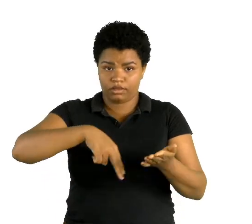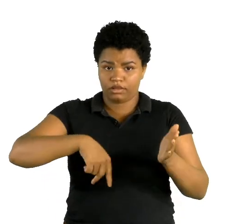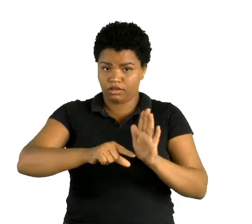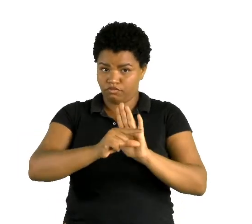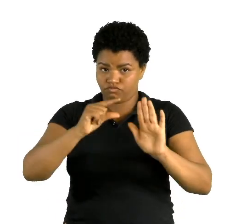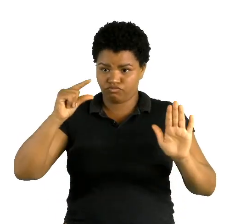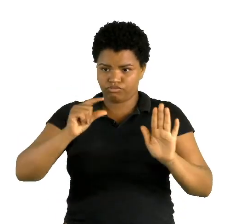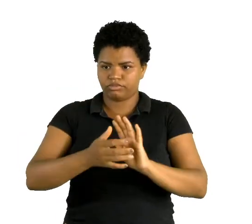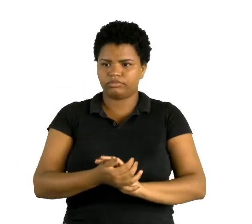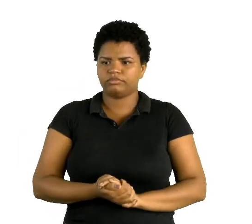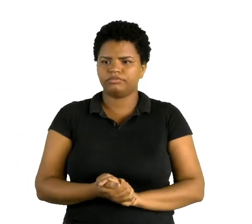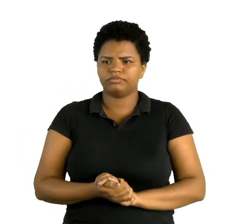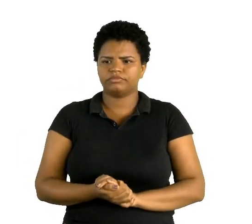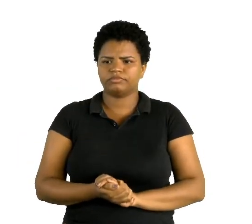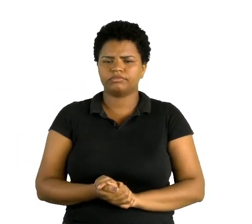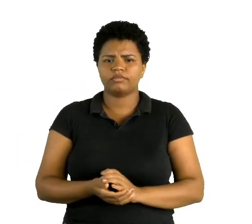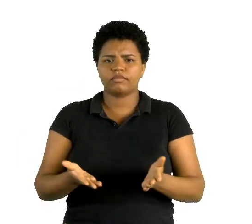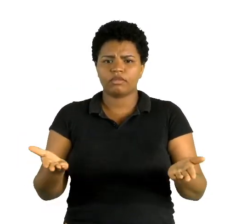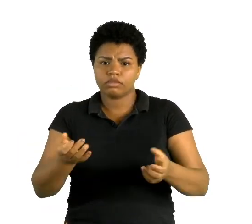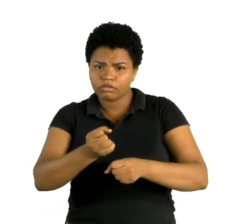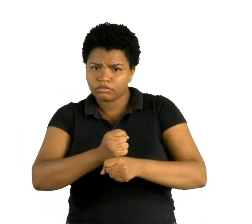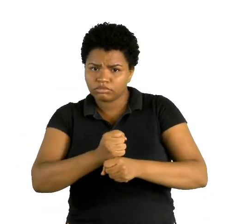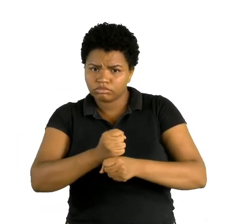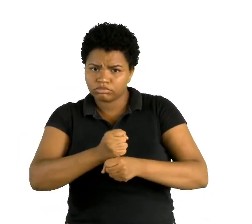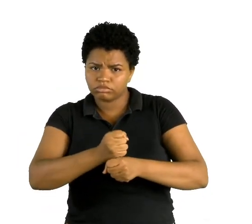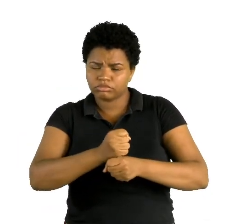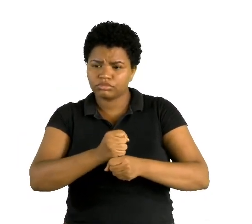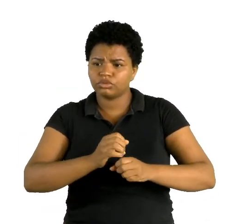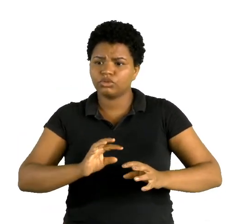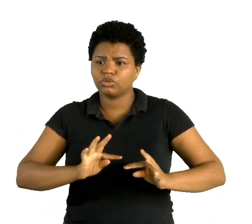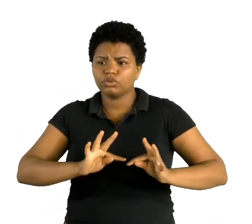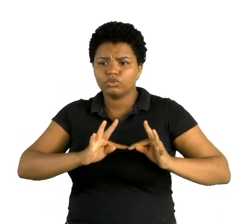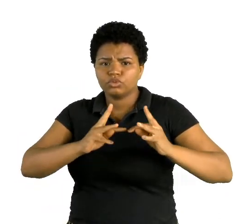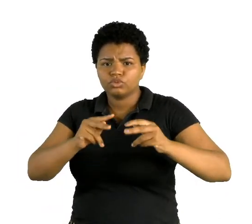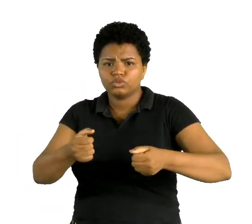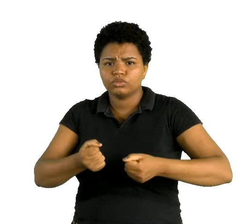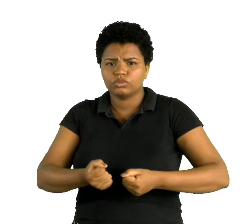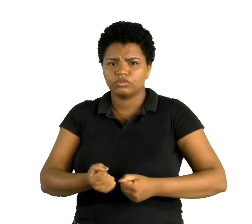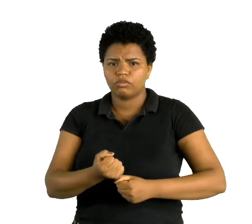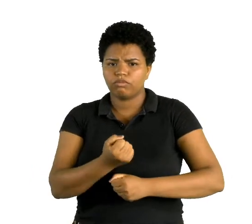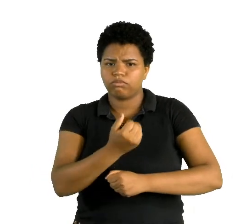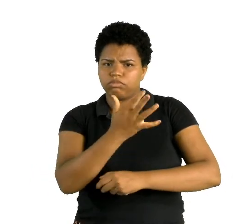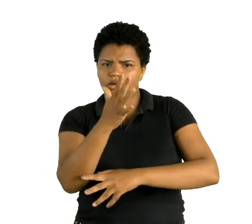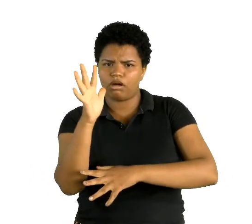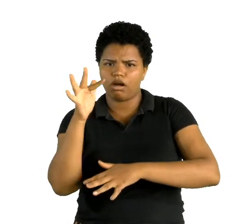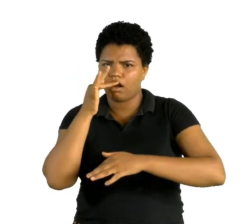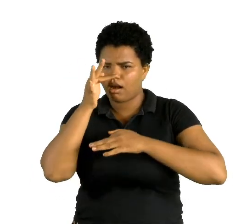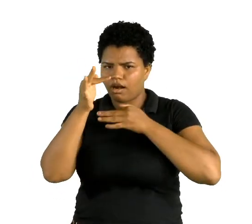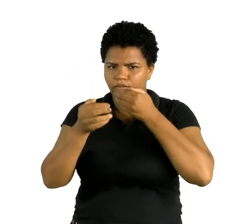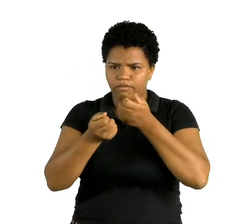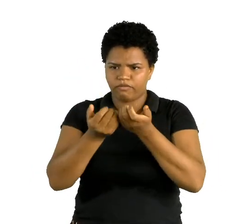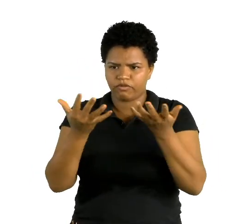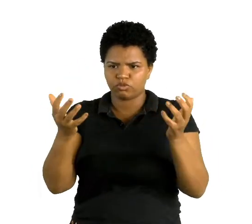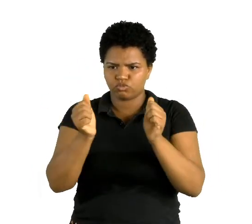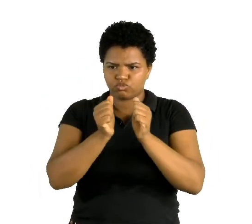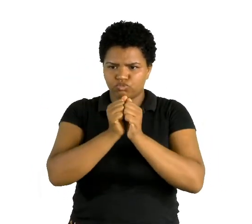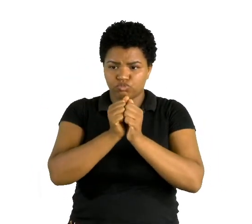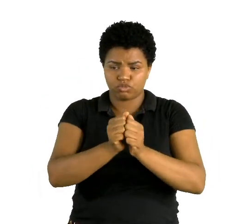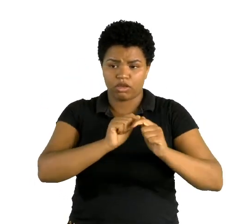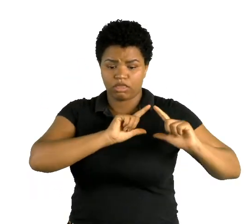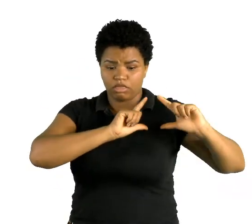comigo. Neste ano, todos floresceram juntos, dos